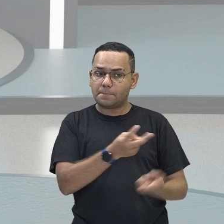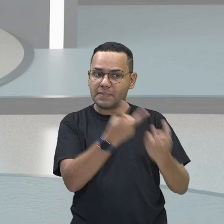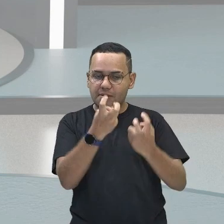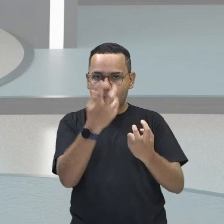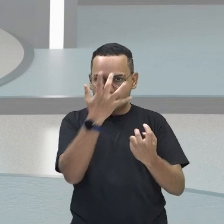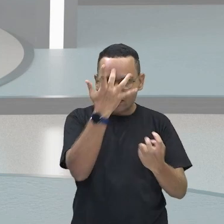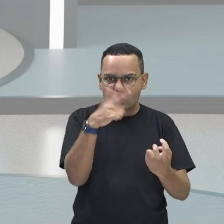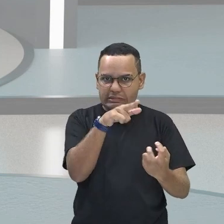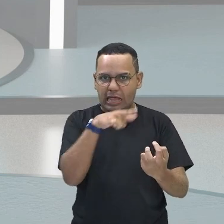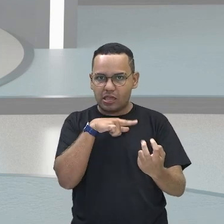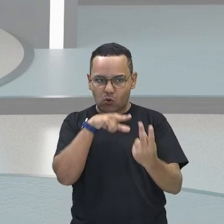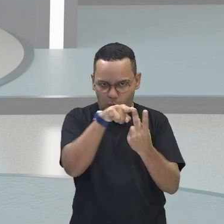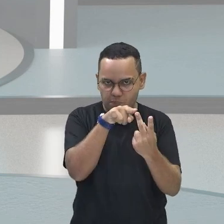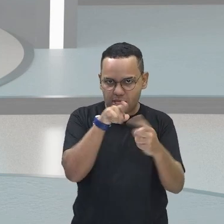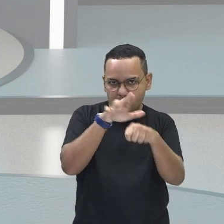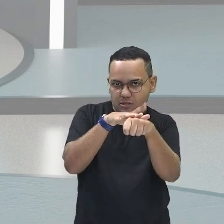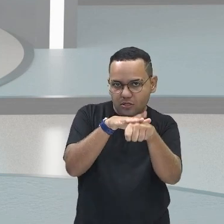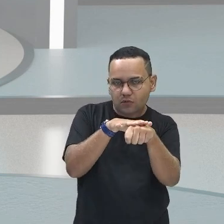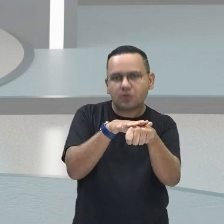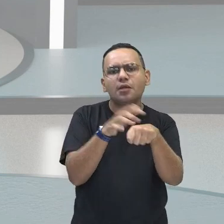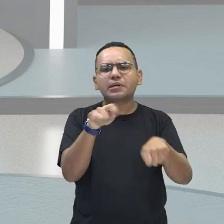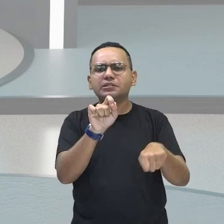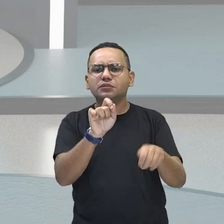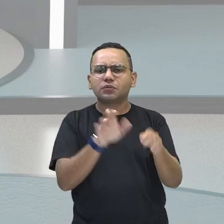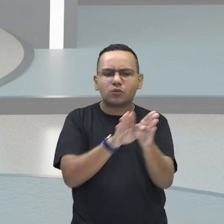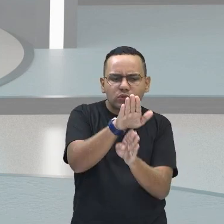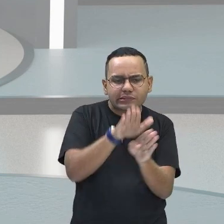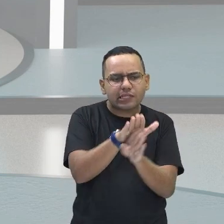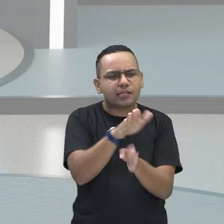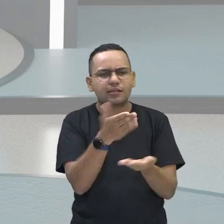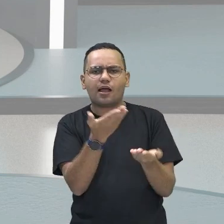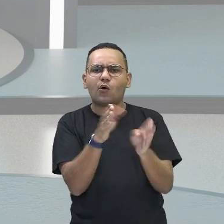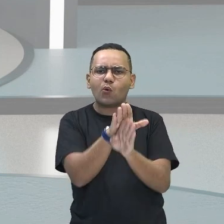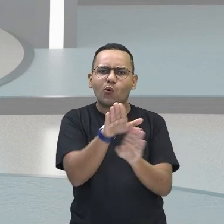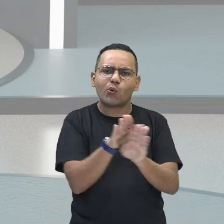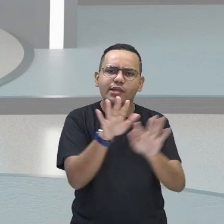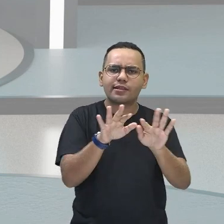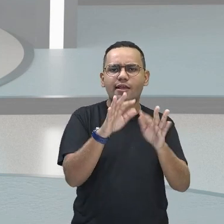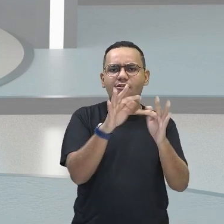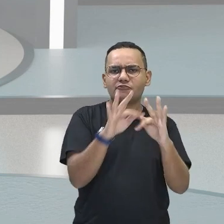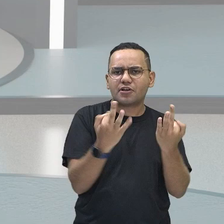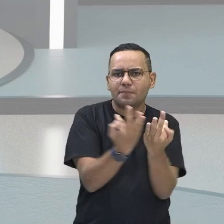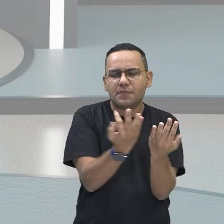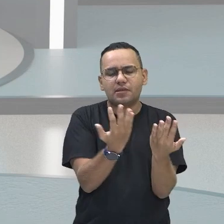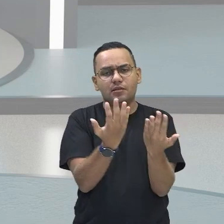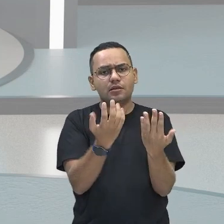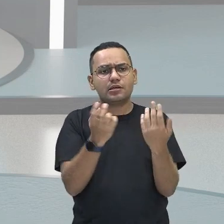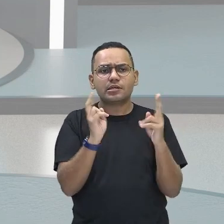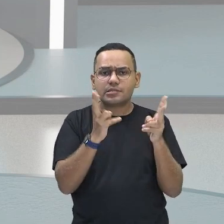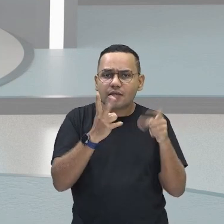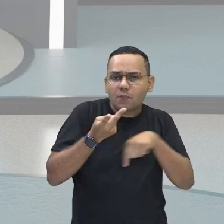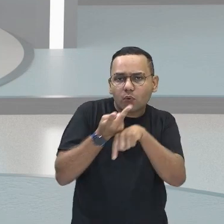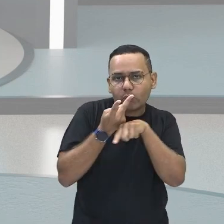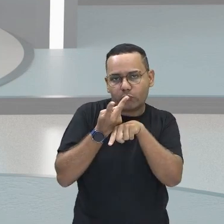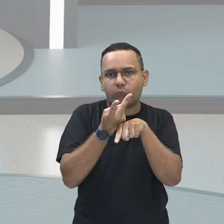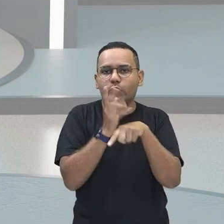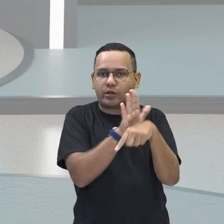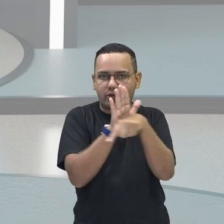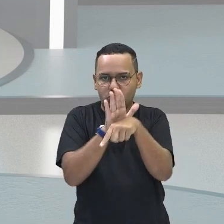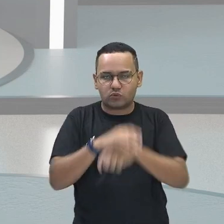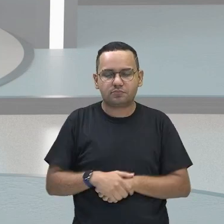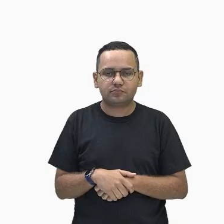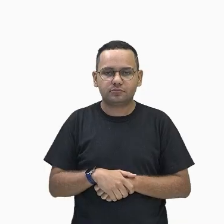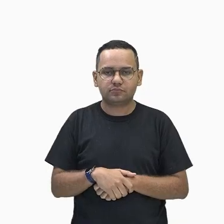precisam de alguma forma aconselhar comunicar os pais buscar ajuda Ok outro distúrbio ou